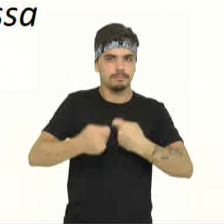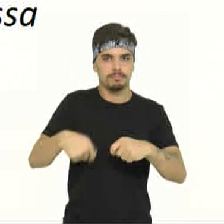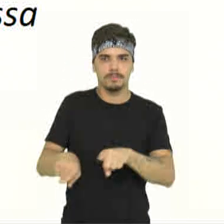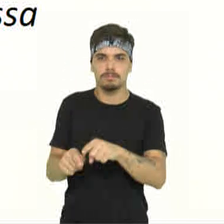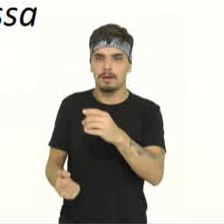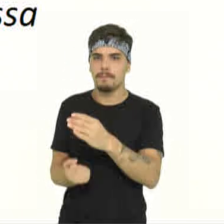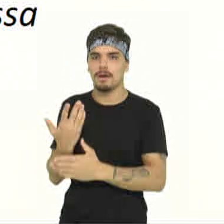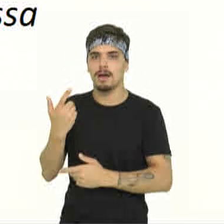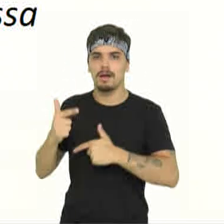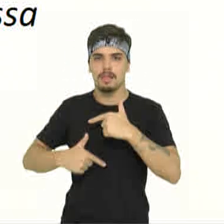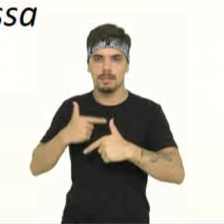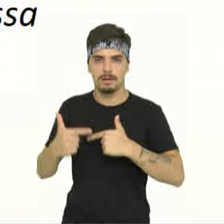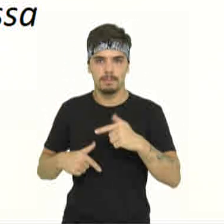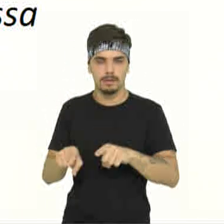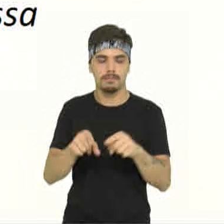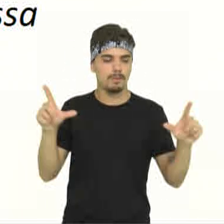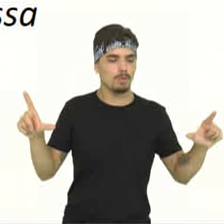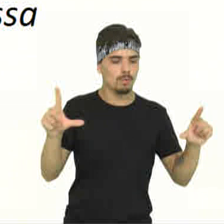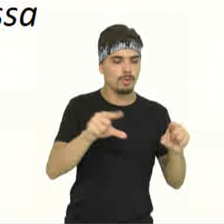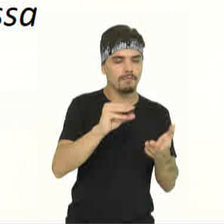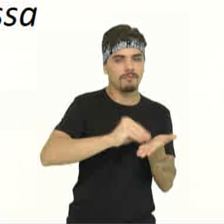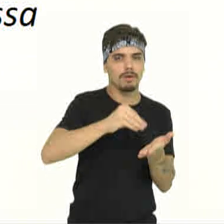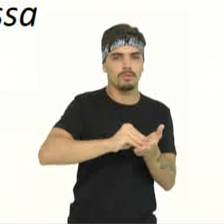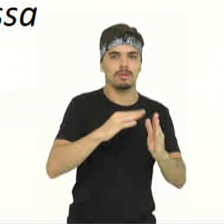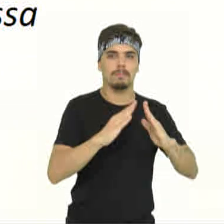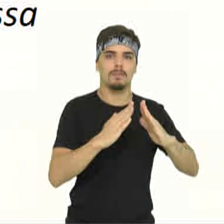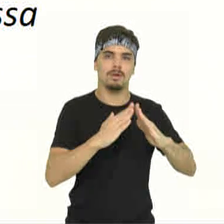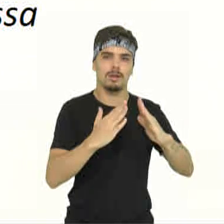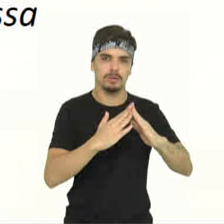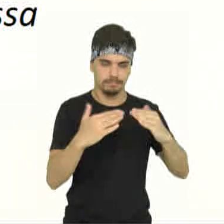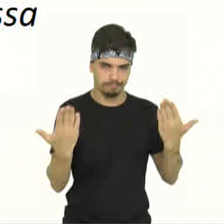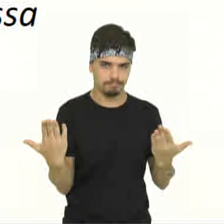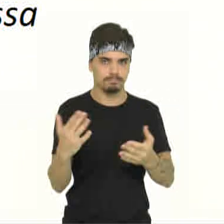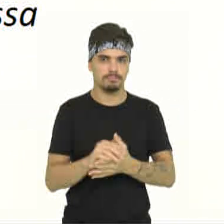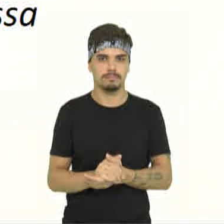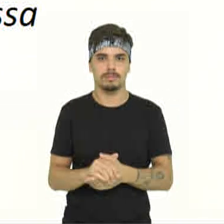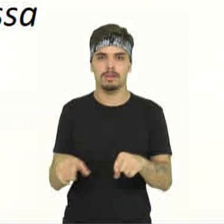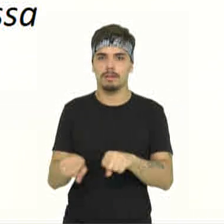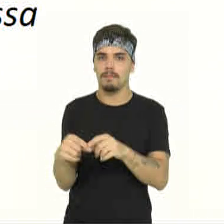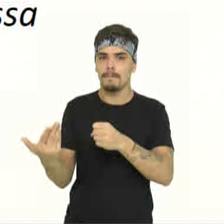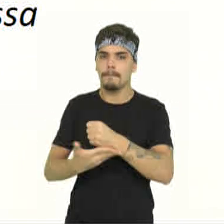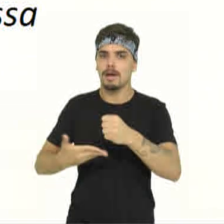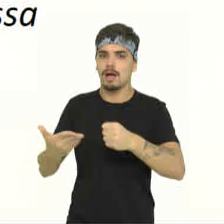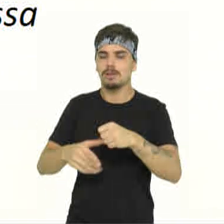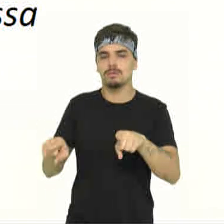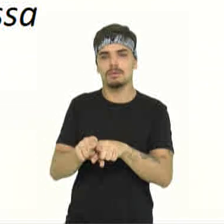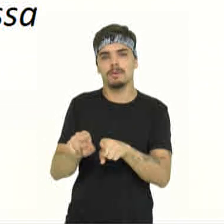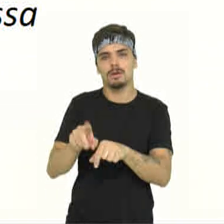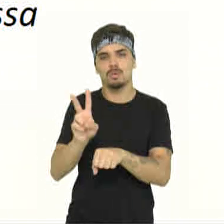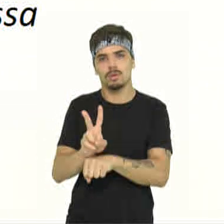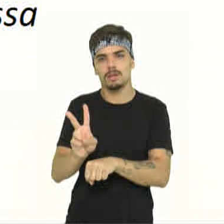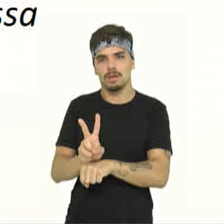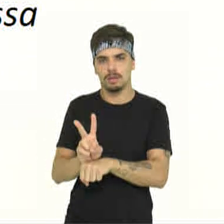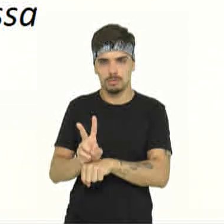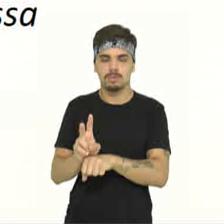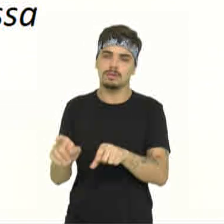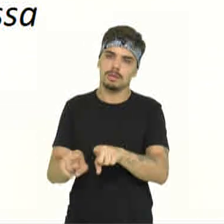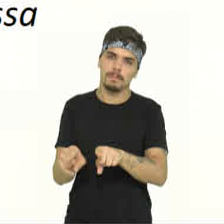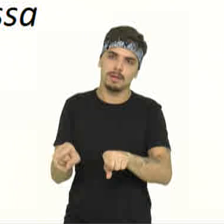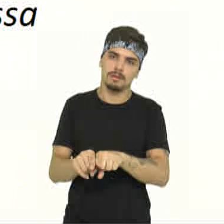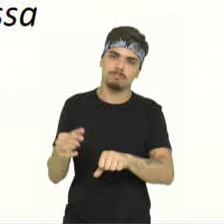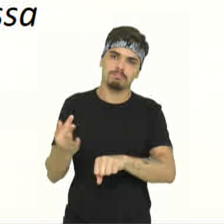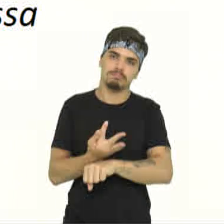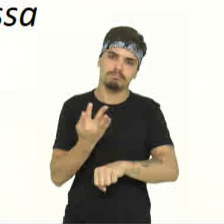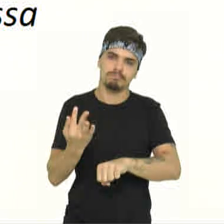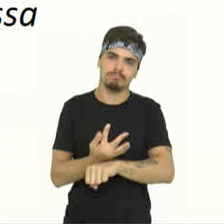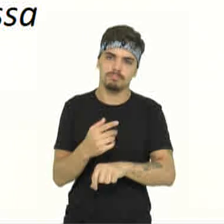emprego, reduzir a falta de moradia, o déficit habitacional, saneamento básico, né, a salubridade pública e a